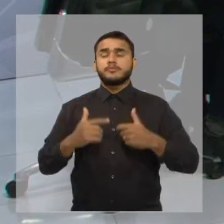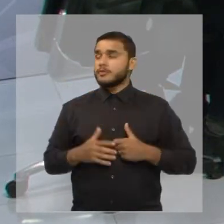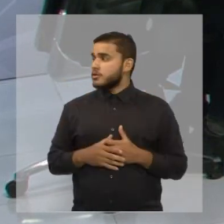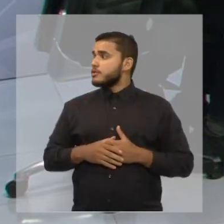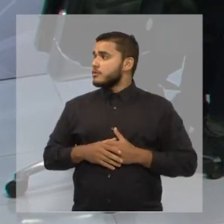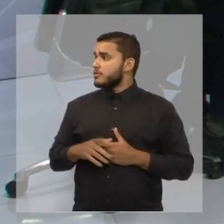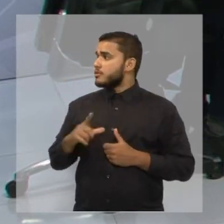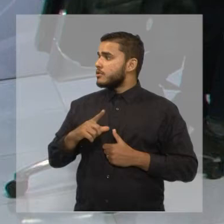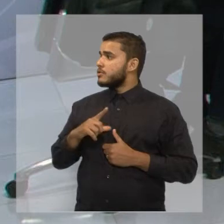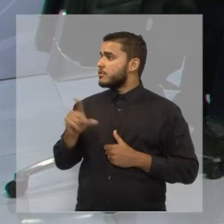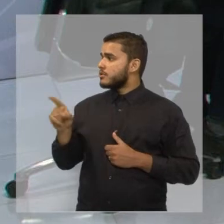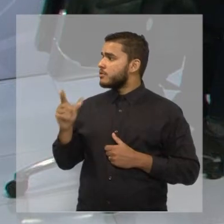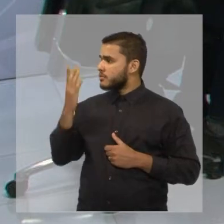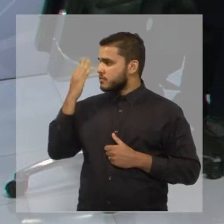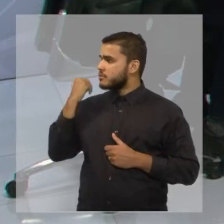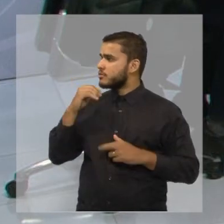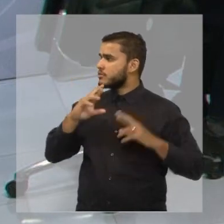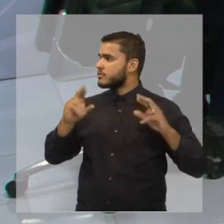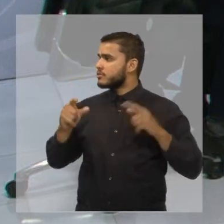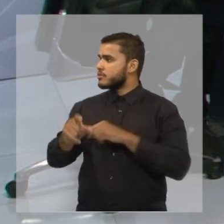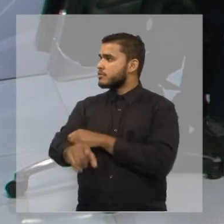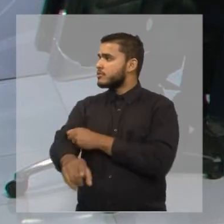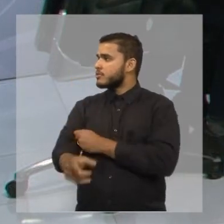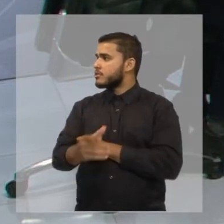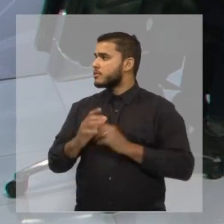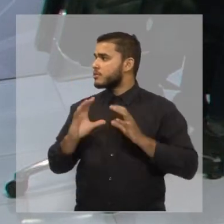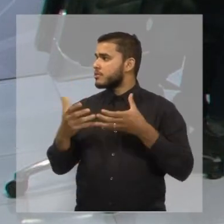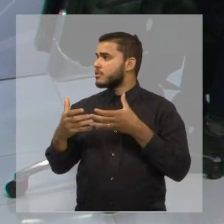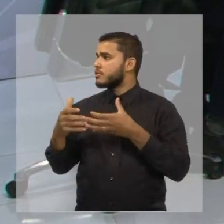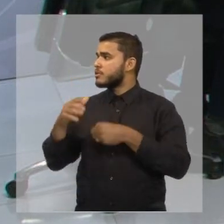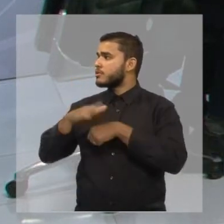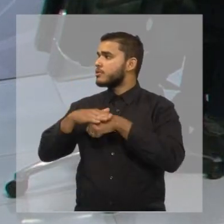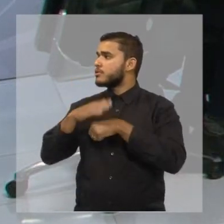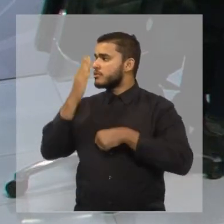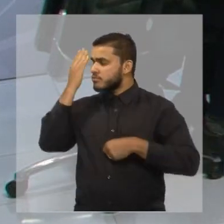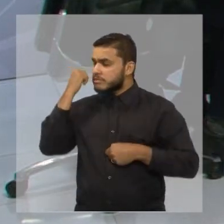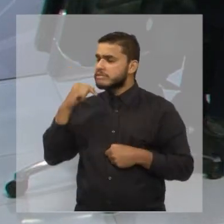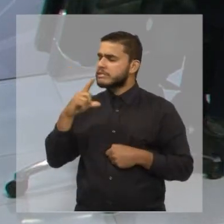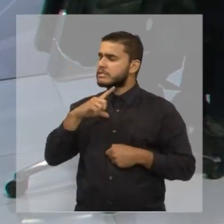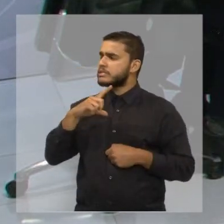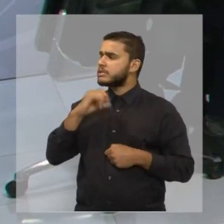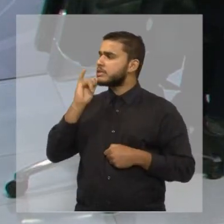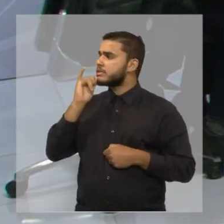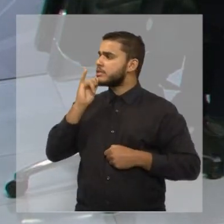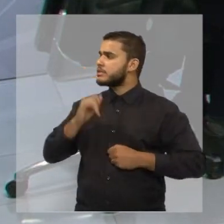Com a diferença, vamos reconhecer talvez, que os conservadores não têm a cara de pau de dizer